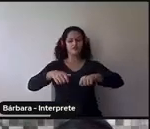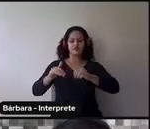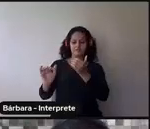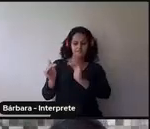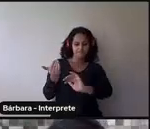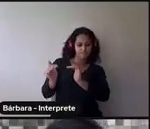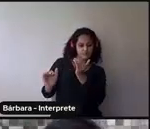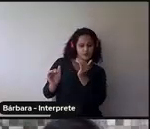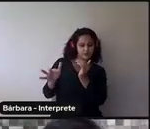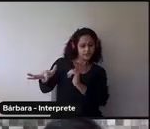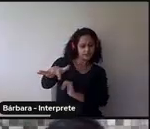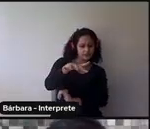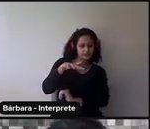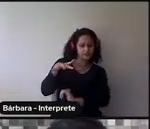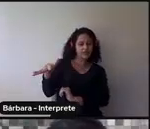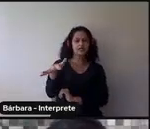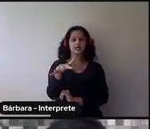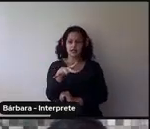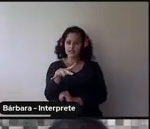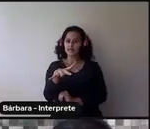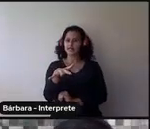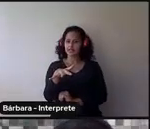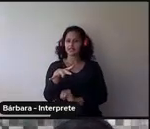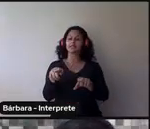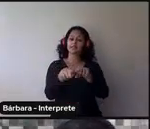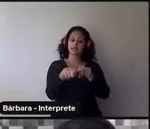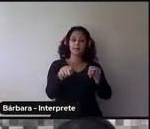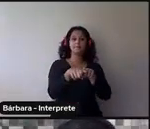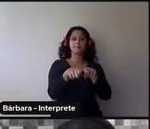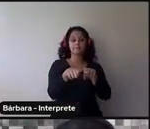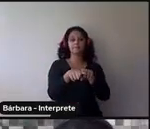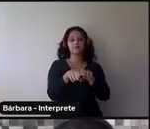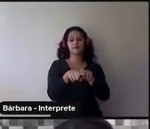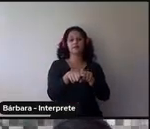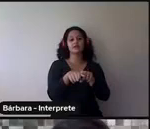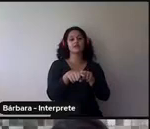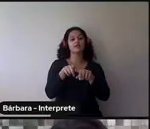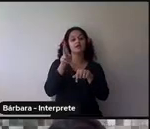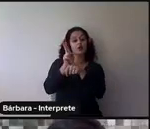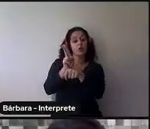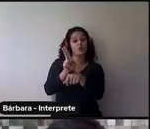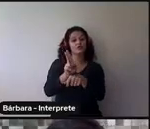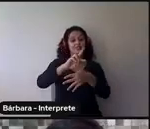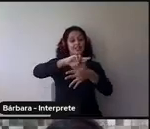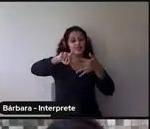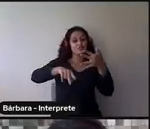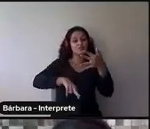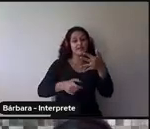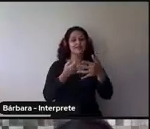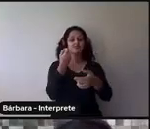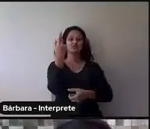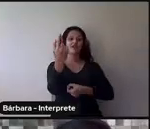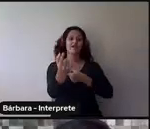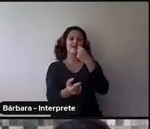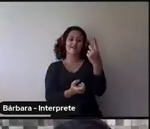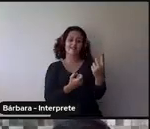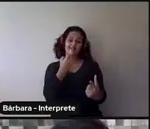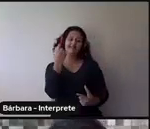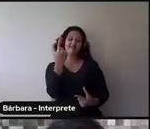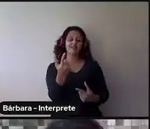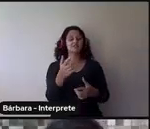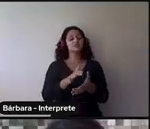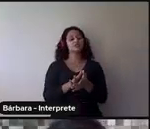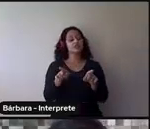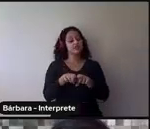análises biogeográficas, analisar também, por meio da conservação de espécies raras, eu posso também estudar espécies